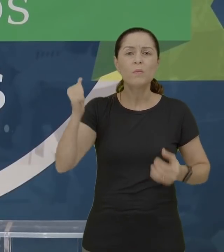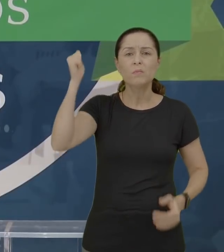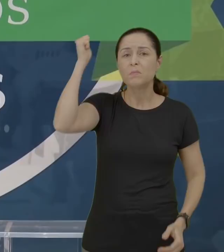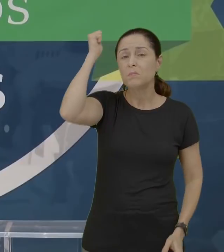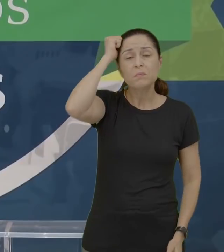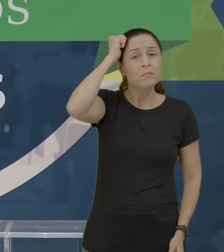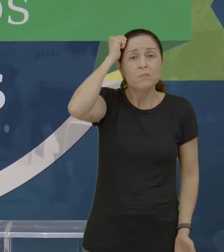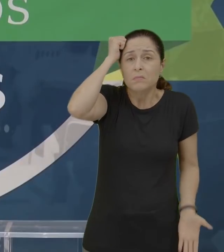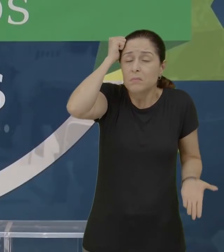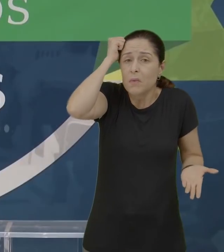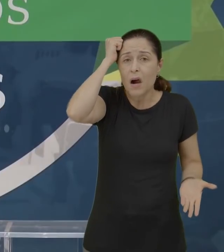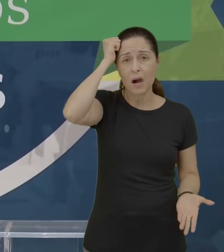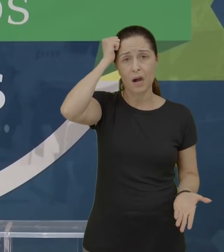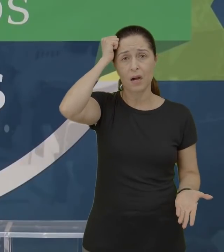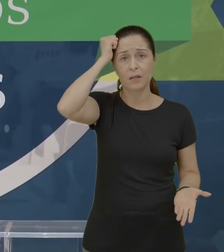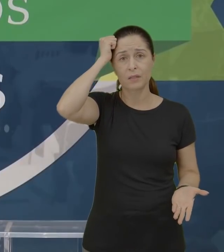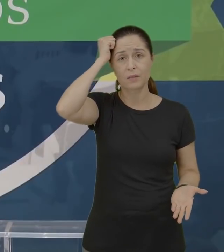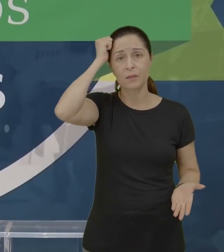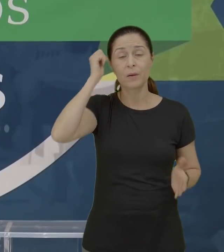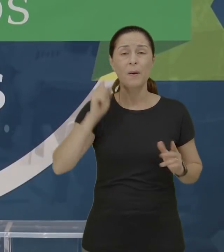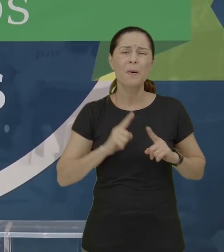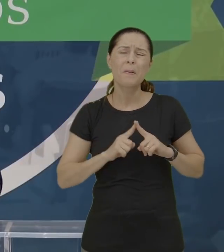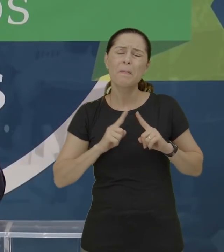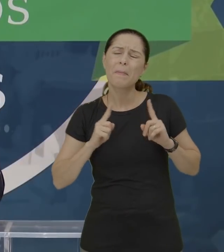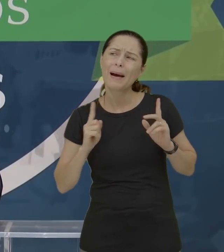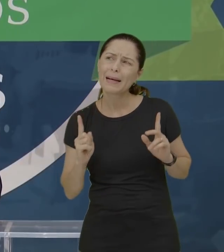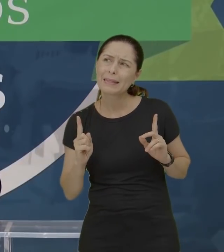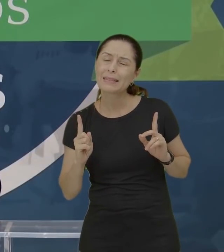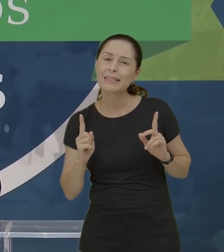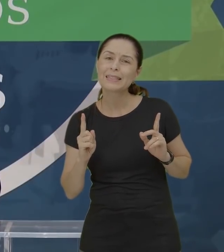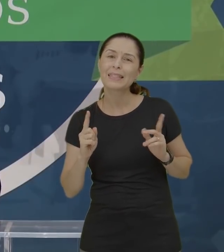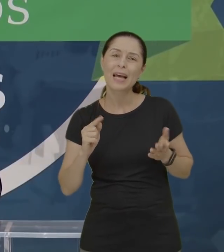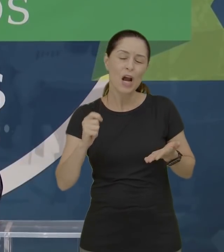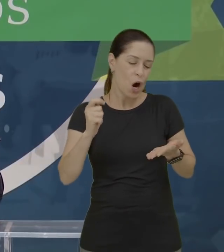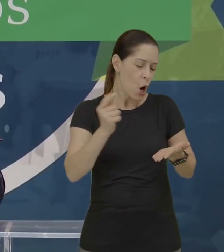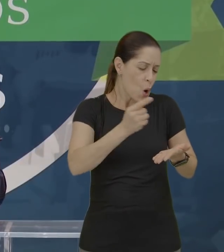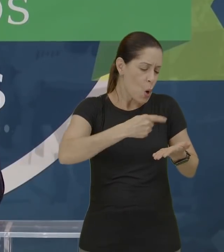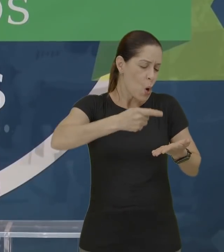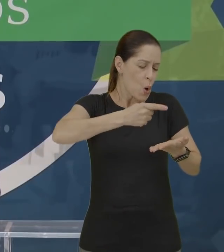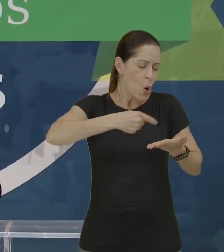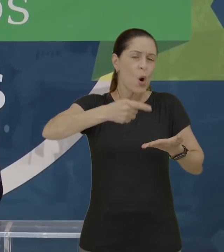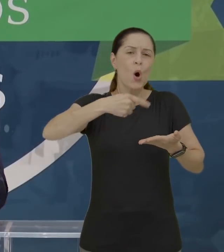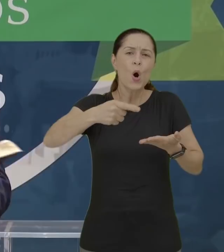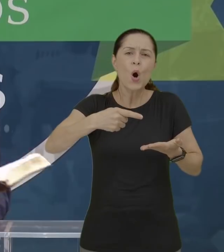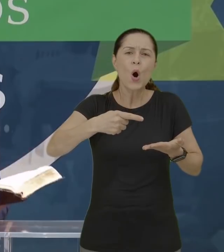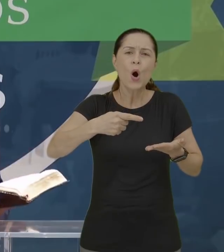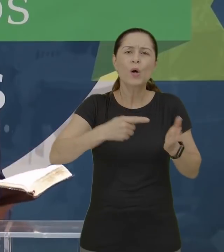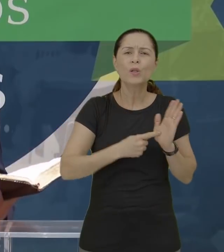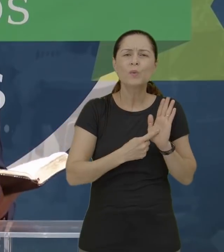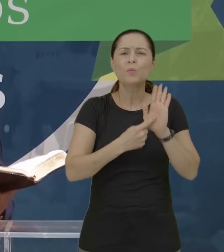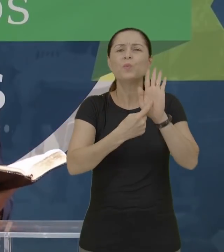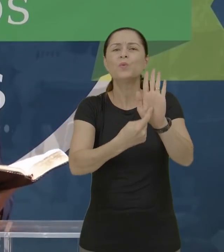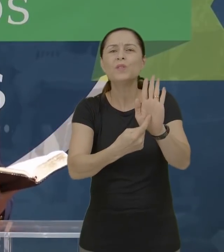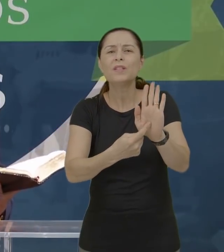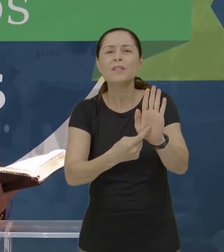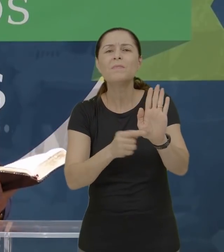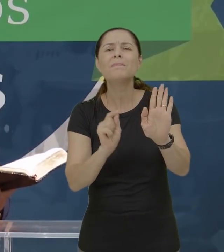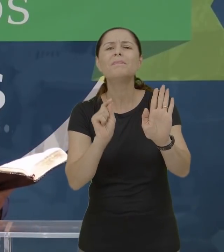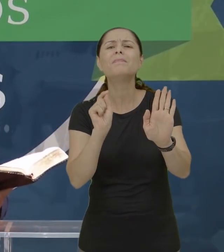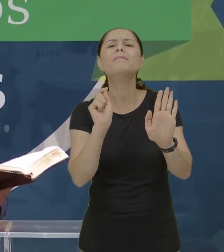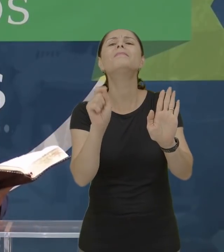E a pergunta é sobre quem o autor está falando, que caíram e não podem ser